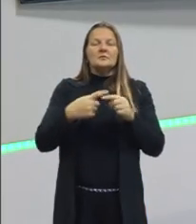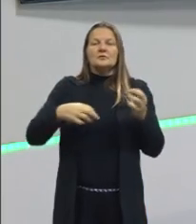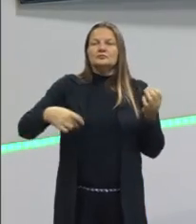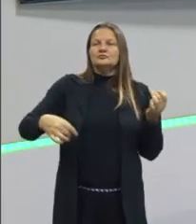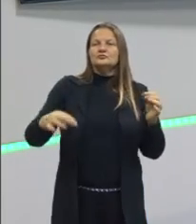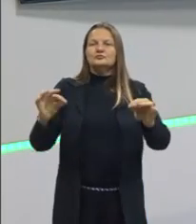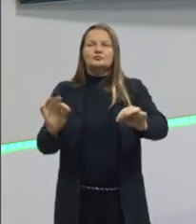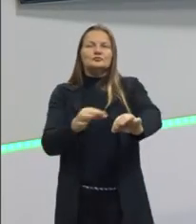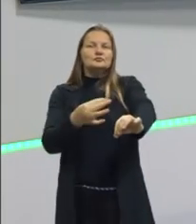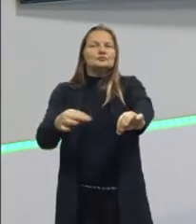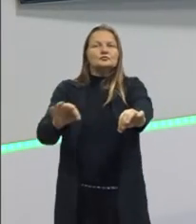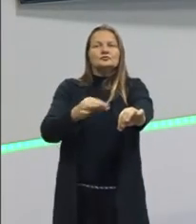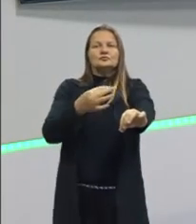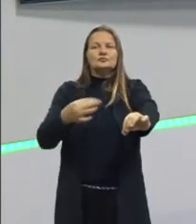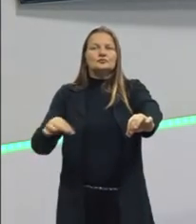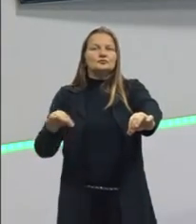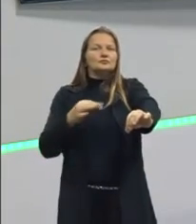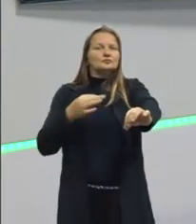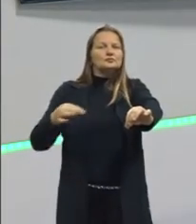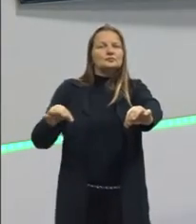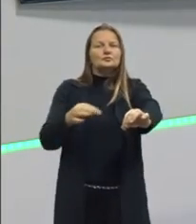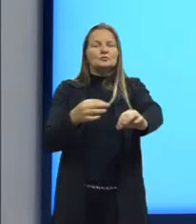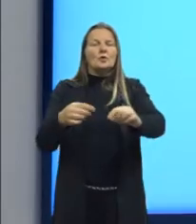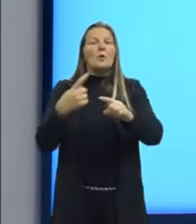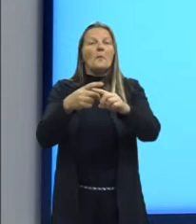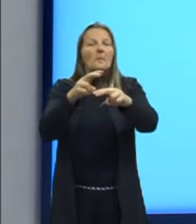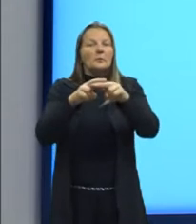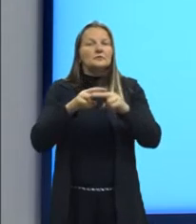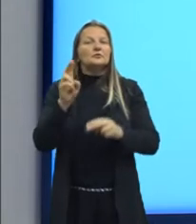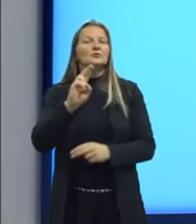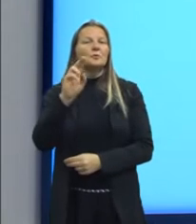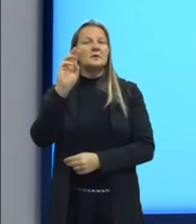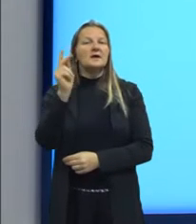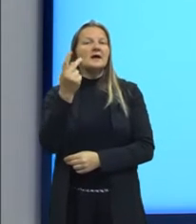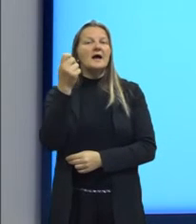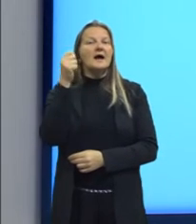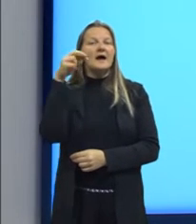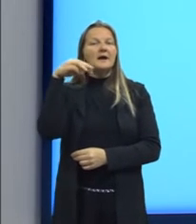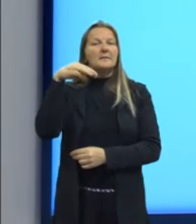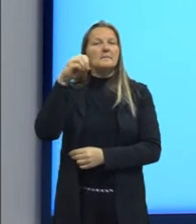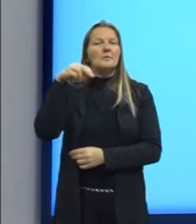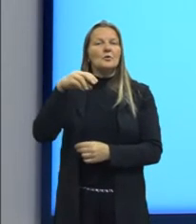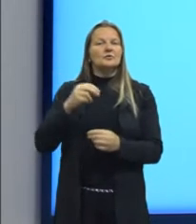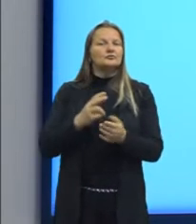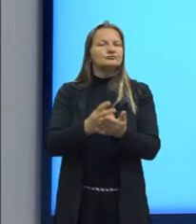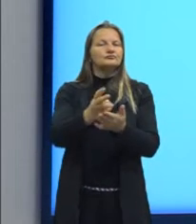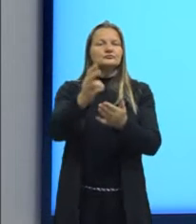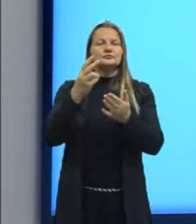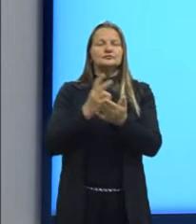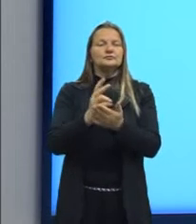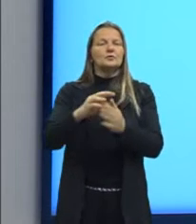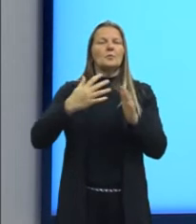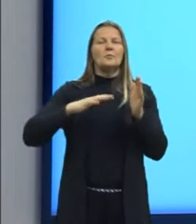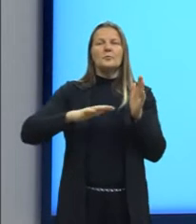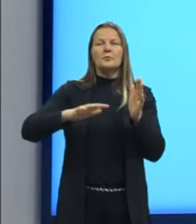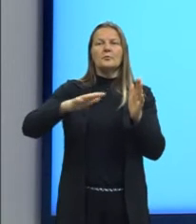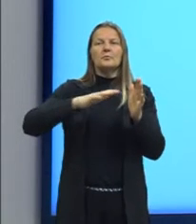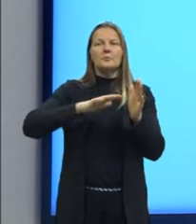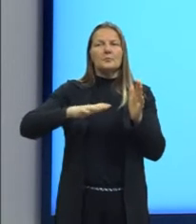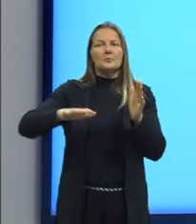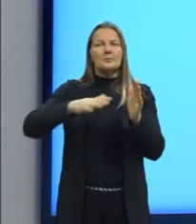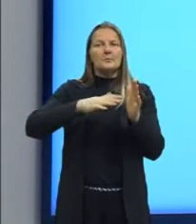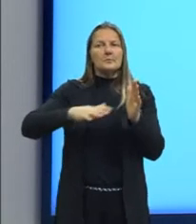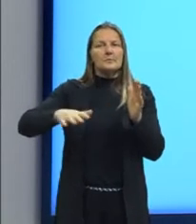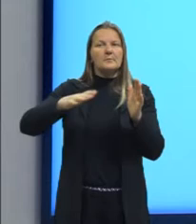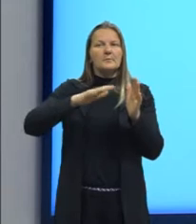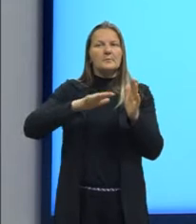então acabou-se relacionando esse nome né uma coisa harmônica constante certo então quando esse